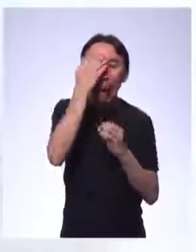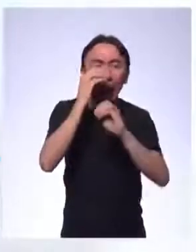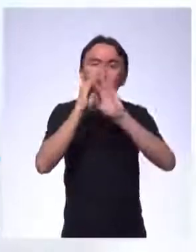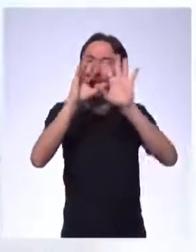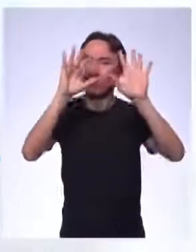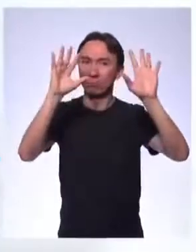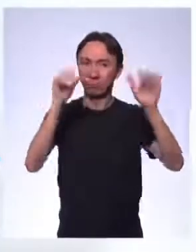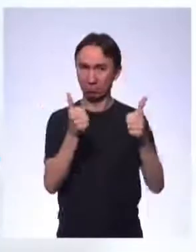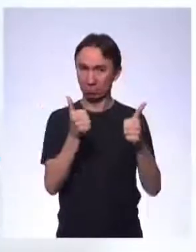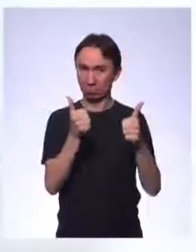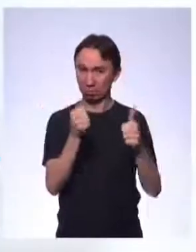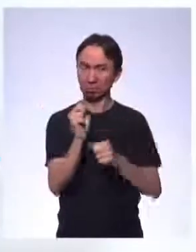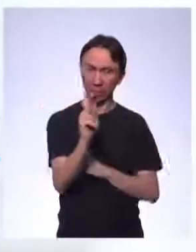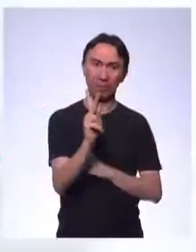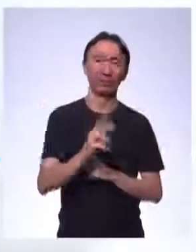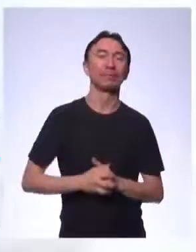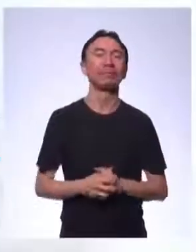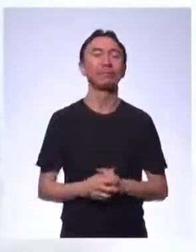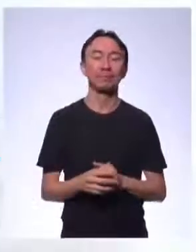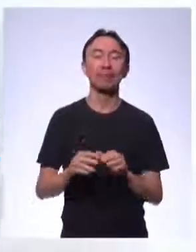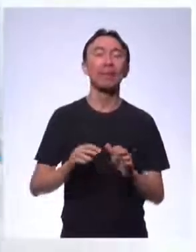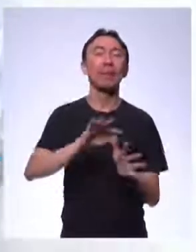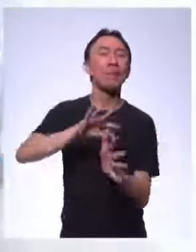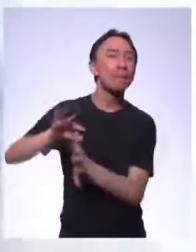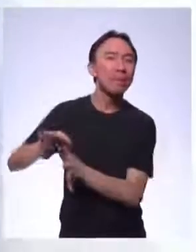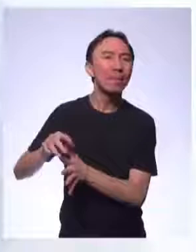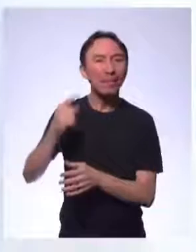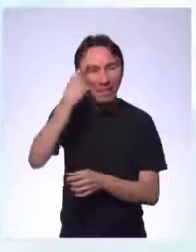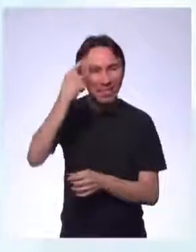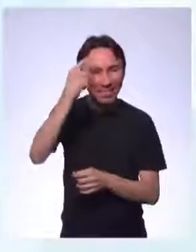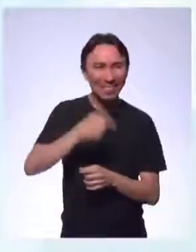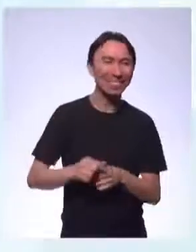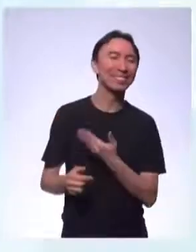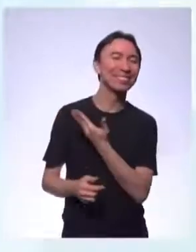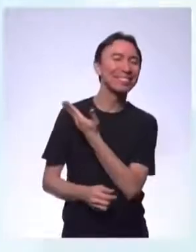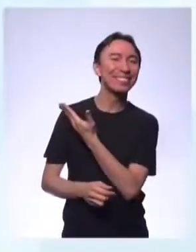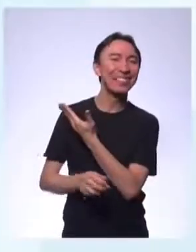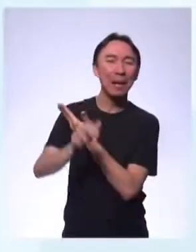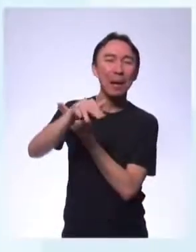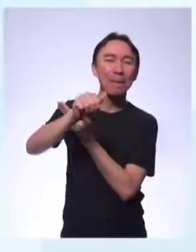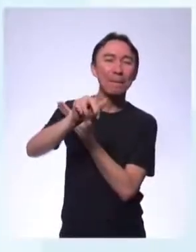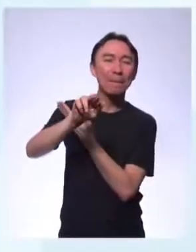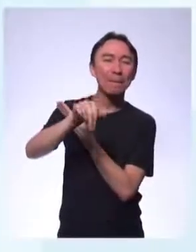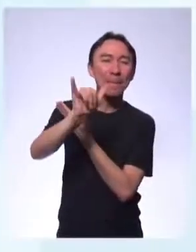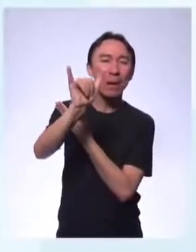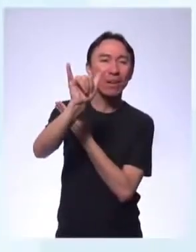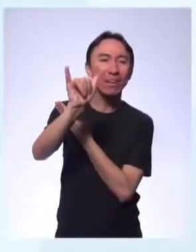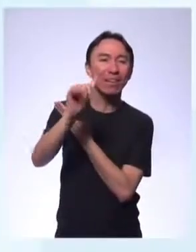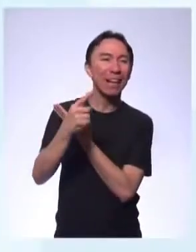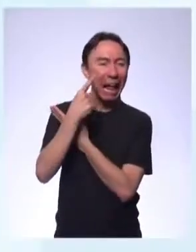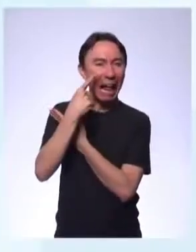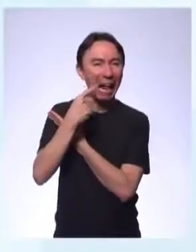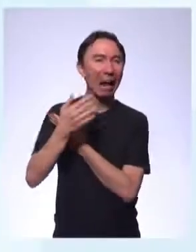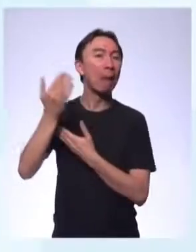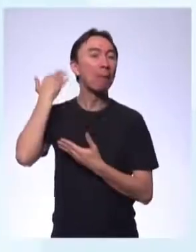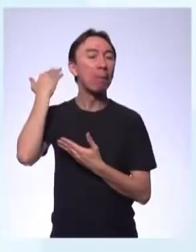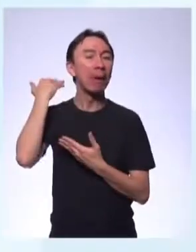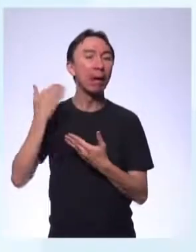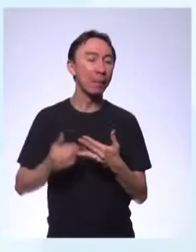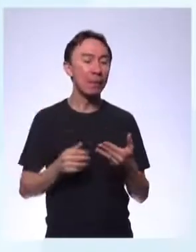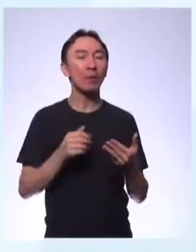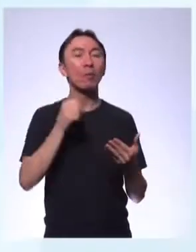Bom, voltando sobre a nossa querida Mary Montagu, vamos ver a carinha dela aí. Então, ela era a esposa de